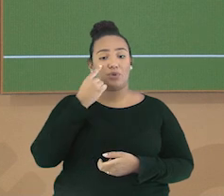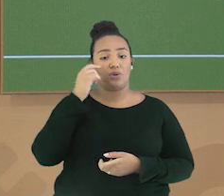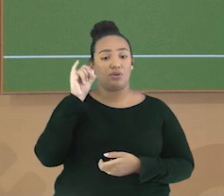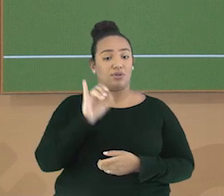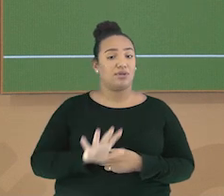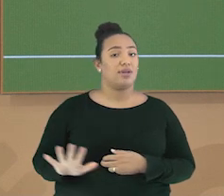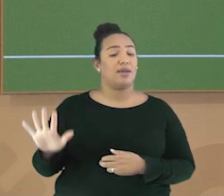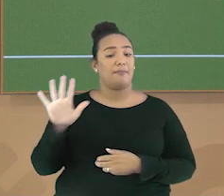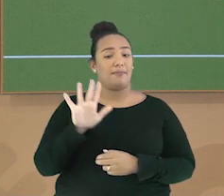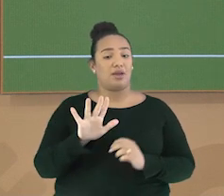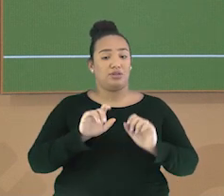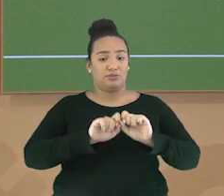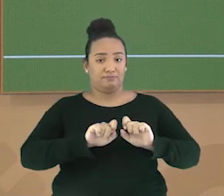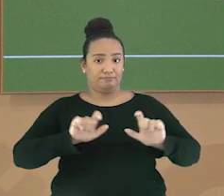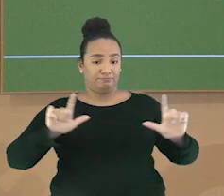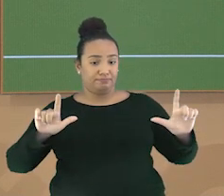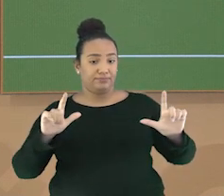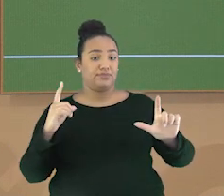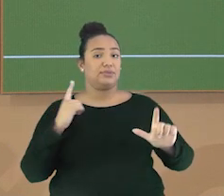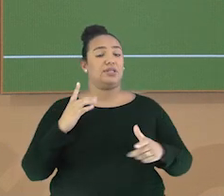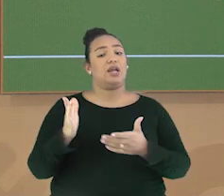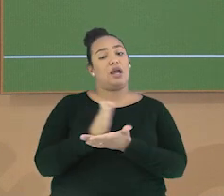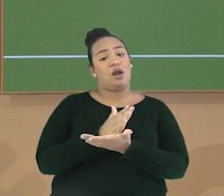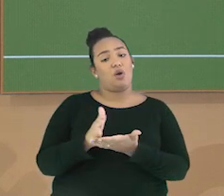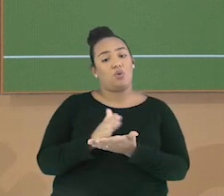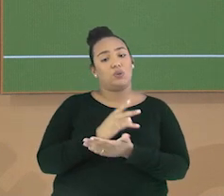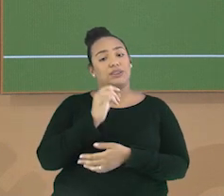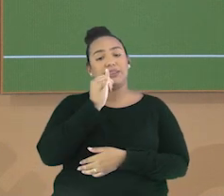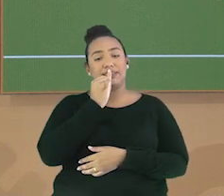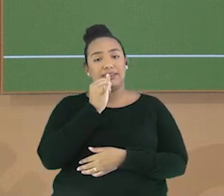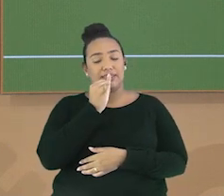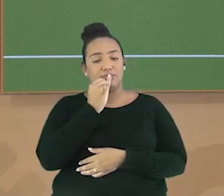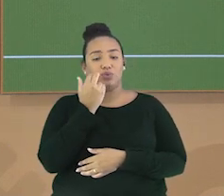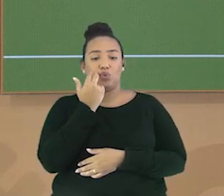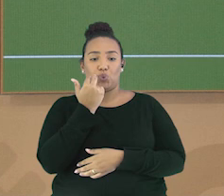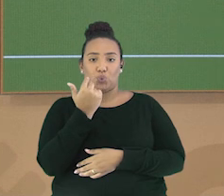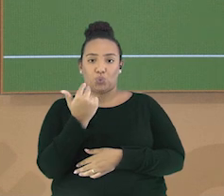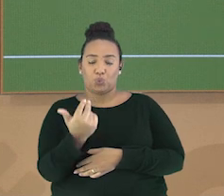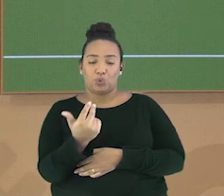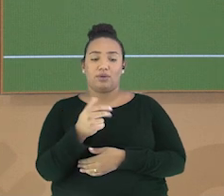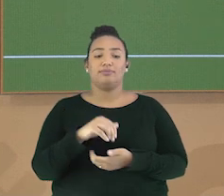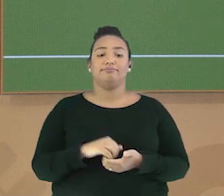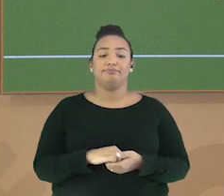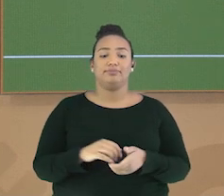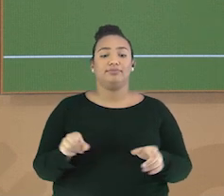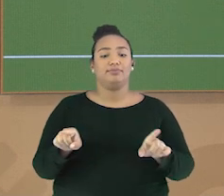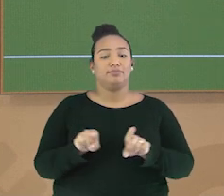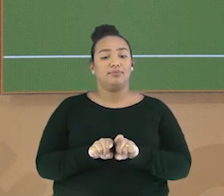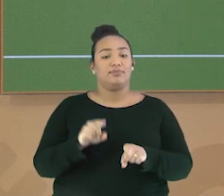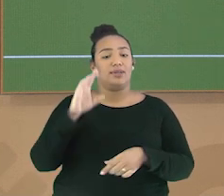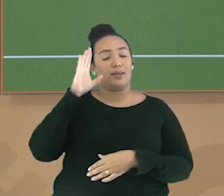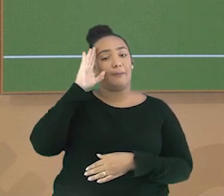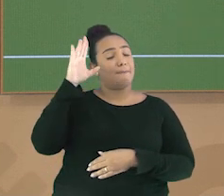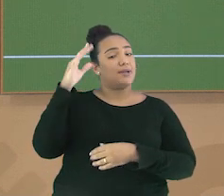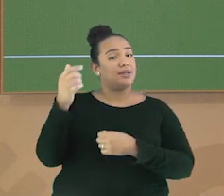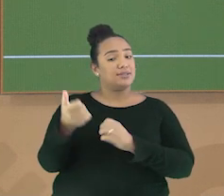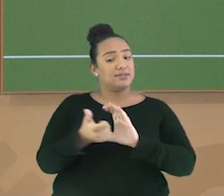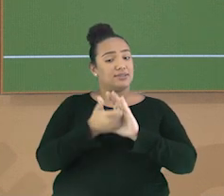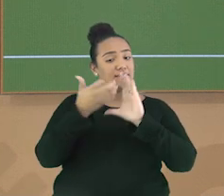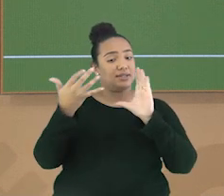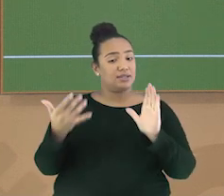de nutrientes, suas principais funções e alguns exemplos de alimentos, como por exemplo,